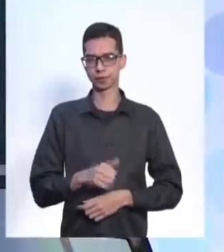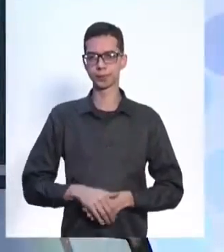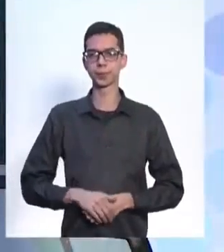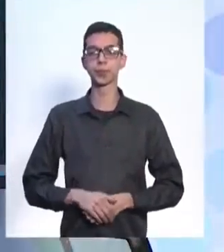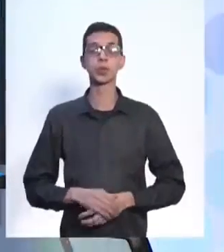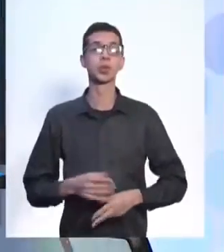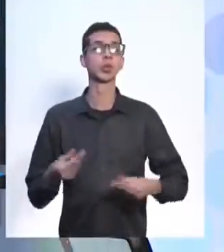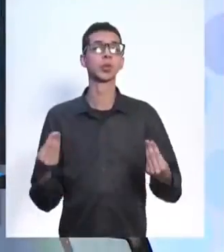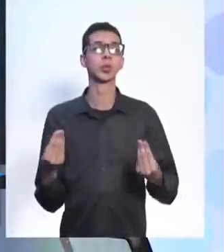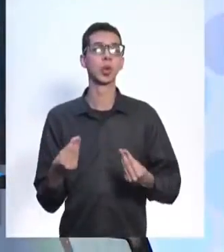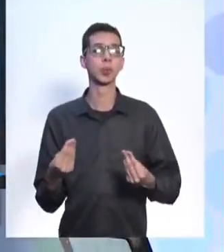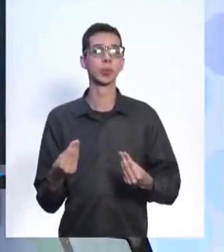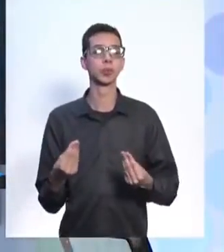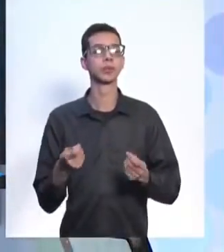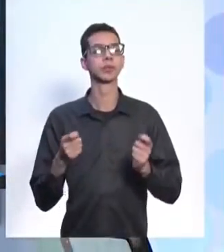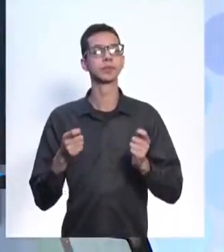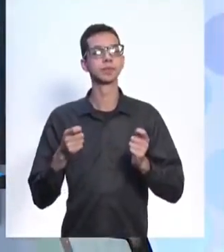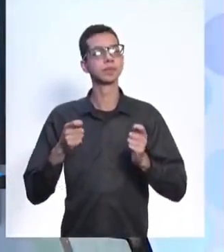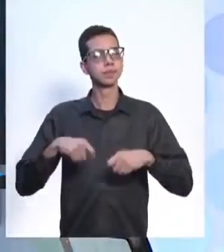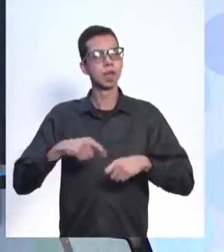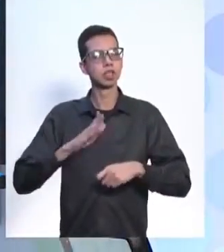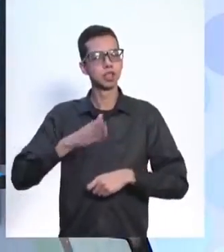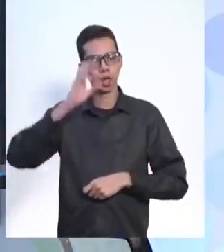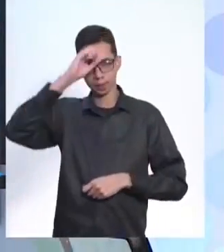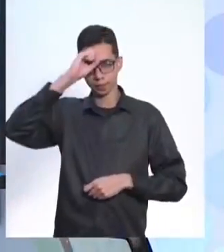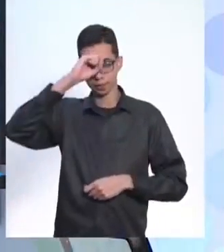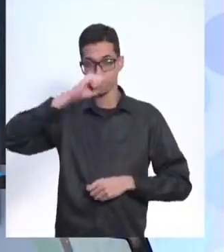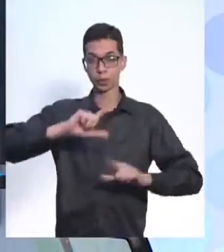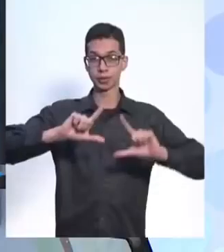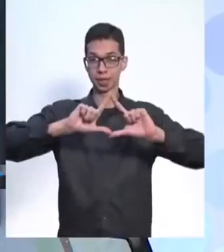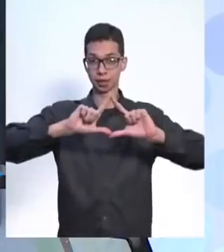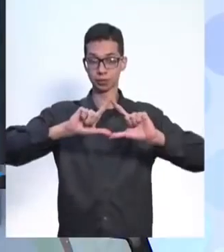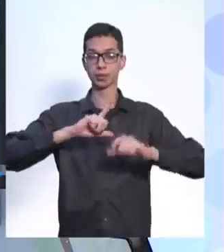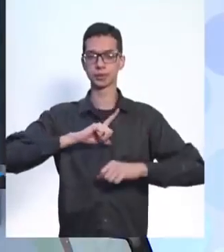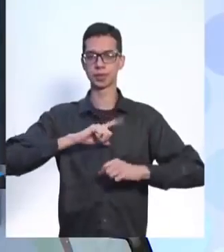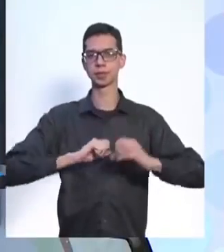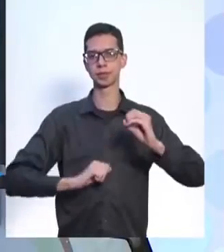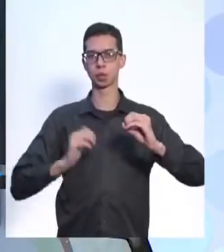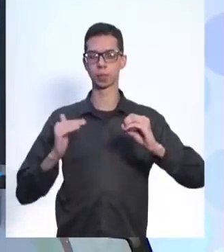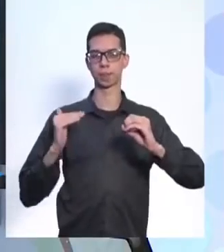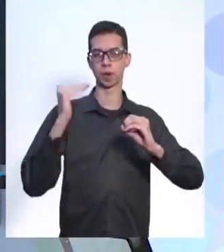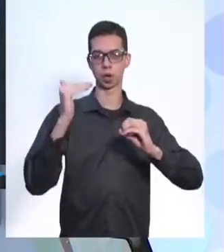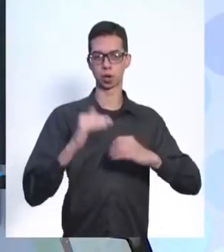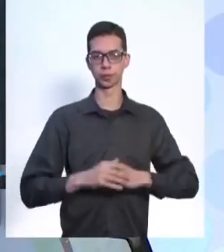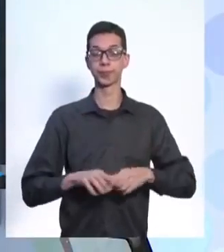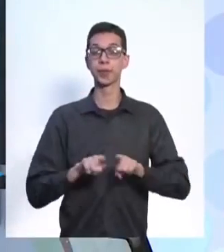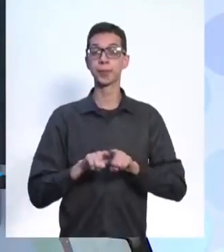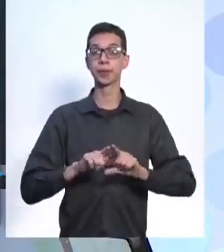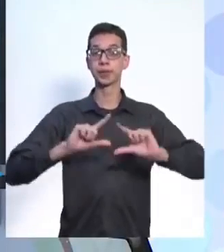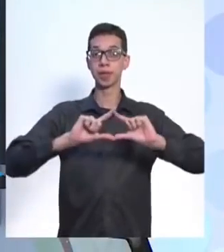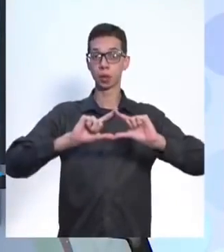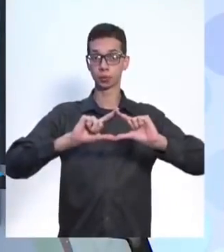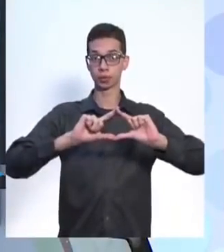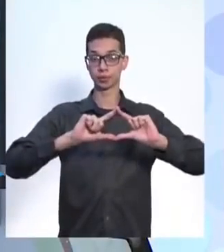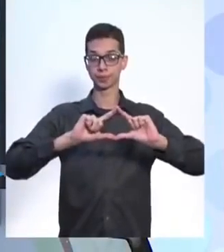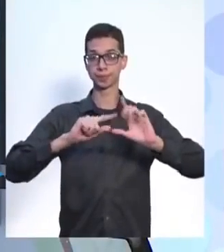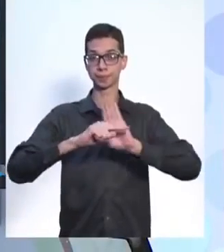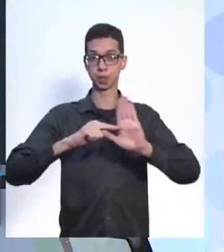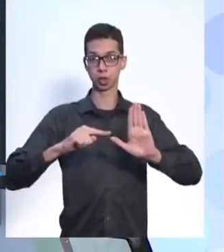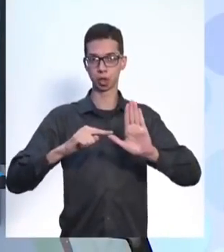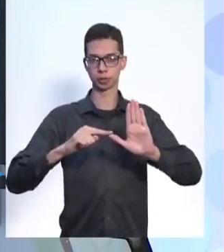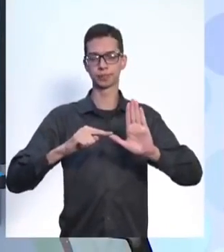possibilidades para o valor do delta. Nós temos delta maior do que zero, delta menor do que zero